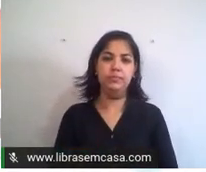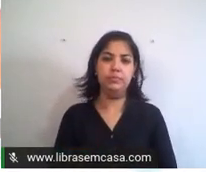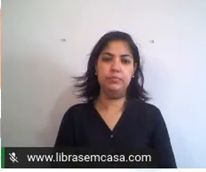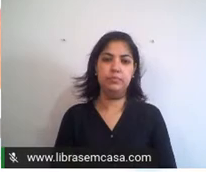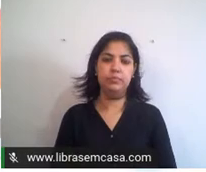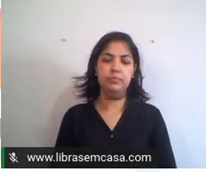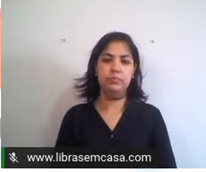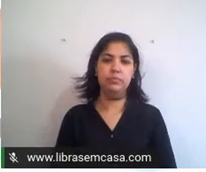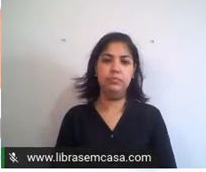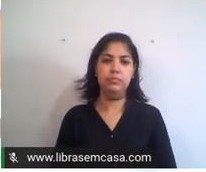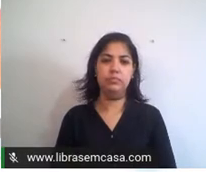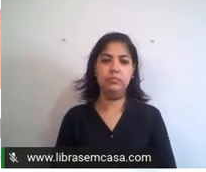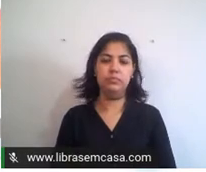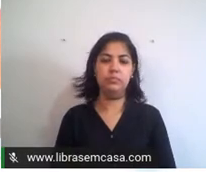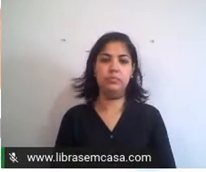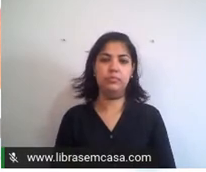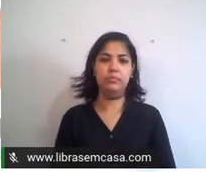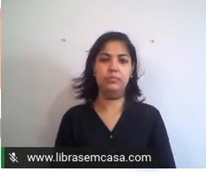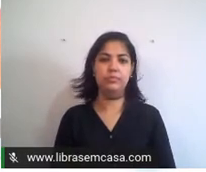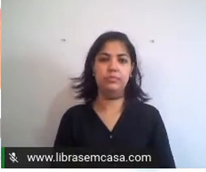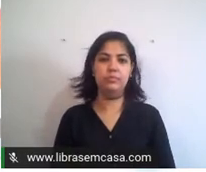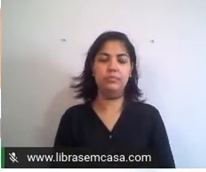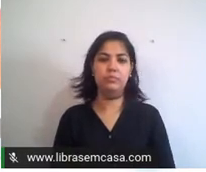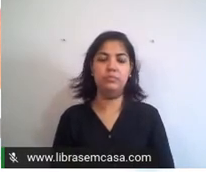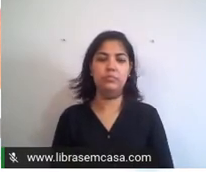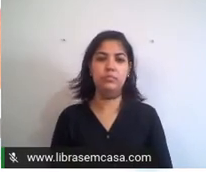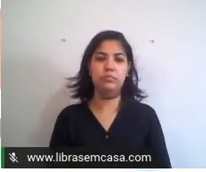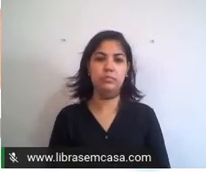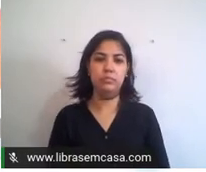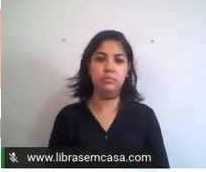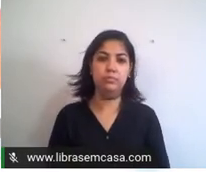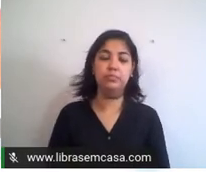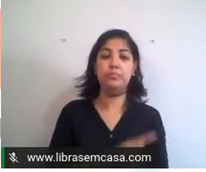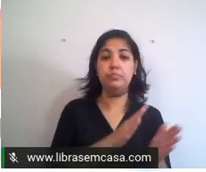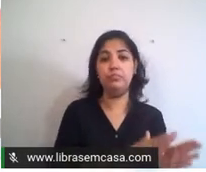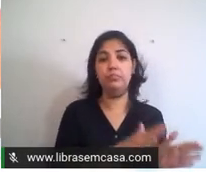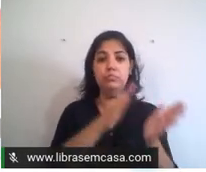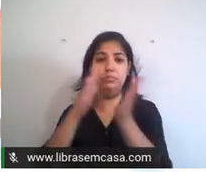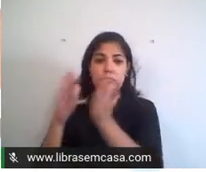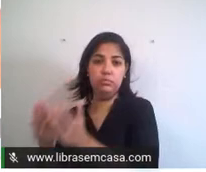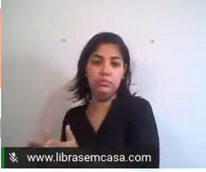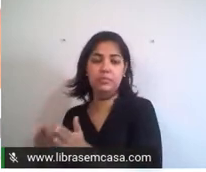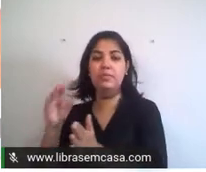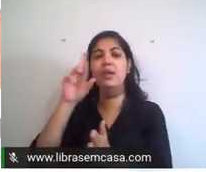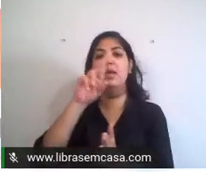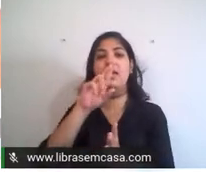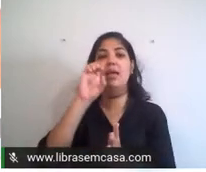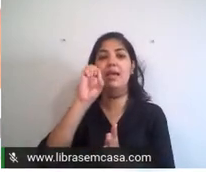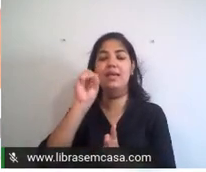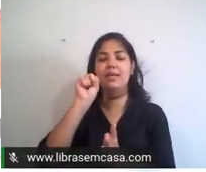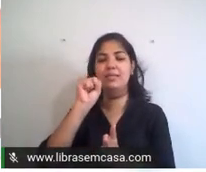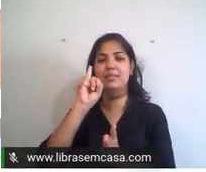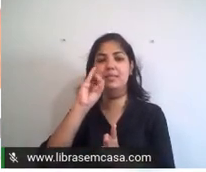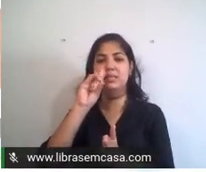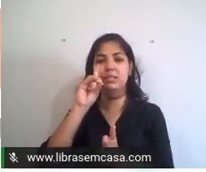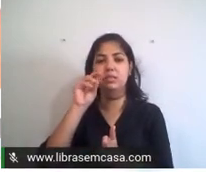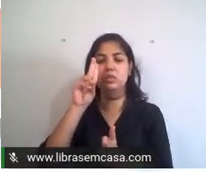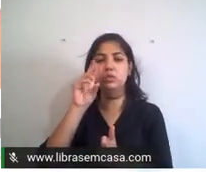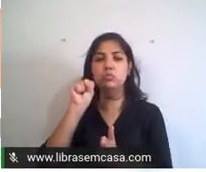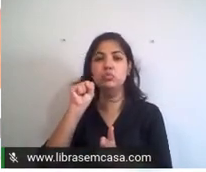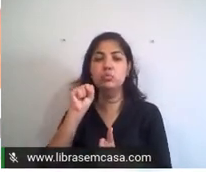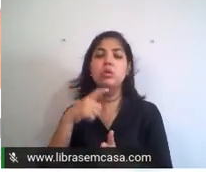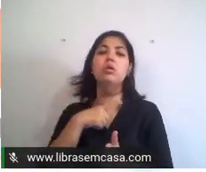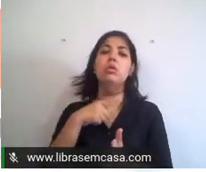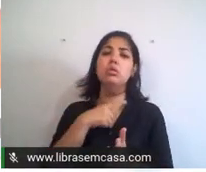Na parte de resíduos? Na parte de resíduos, obviamente, você tem soluções